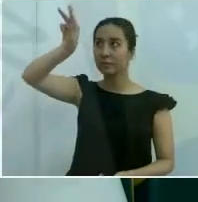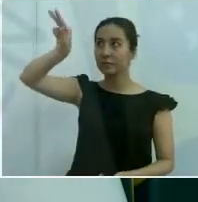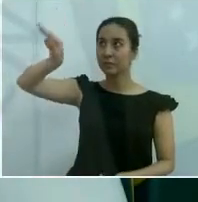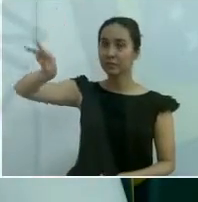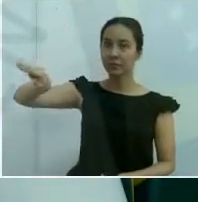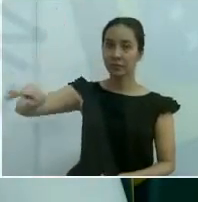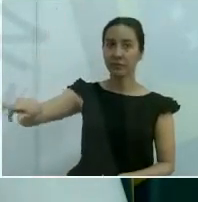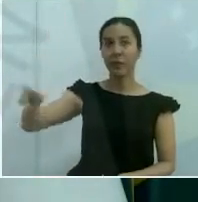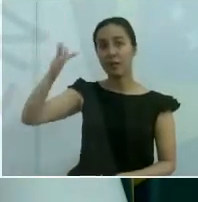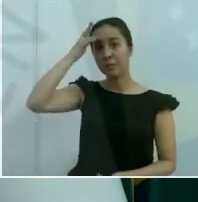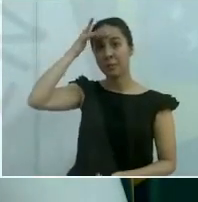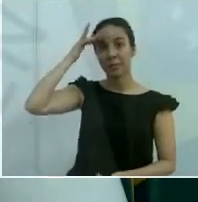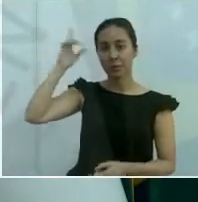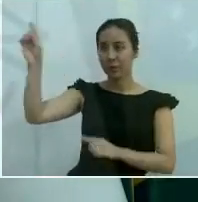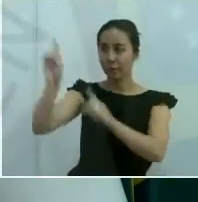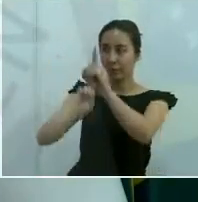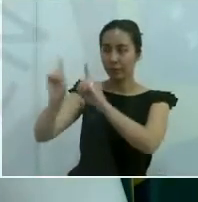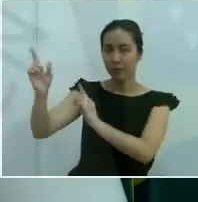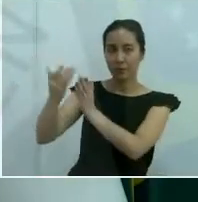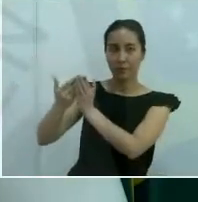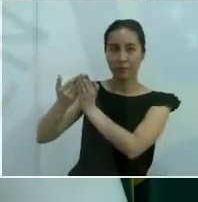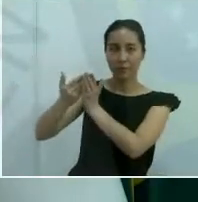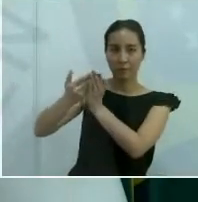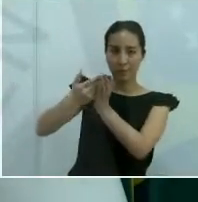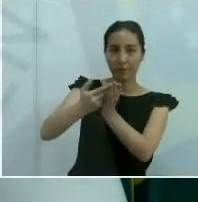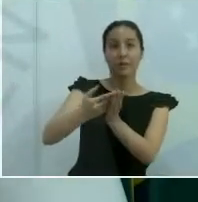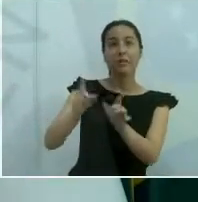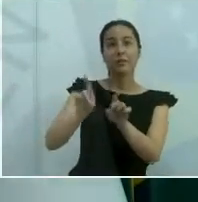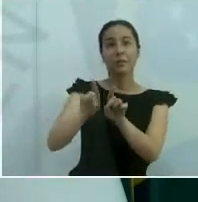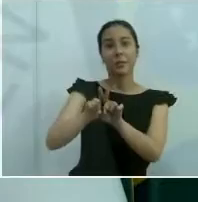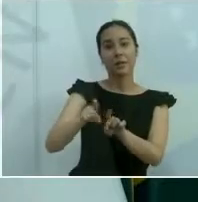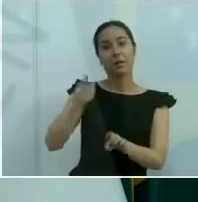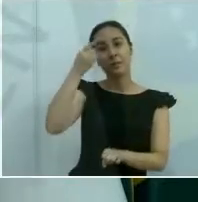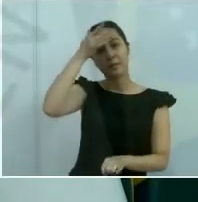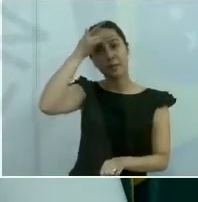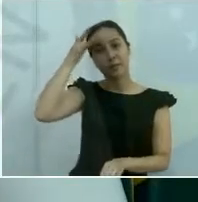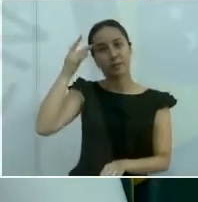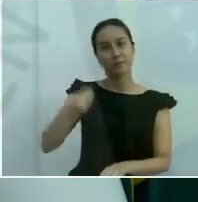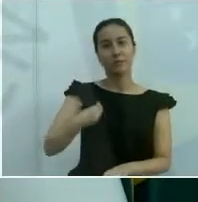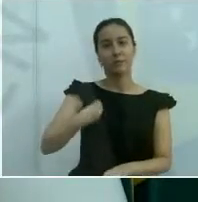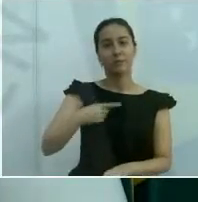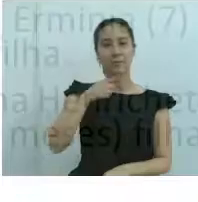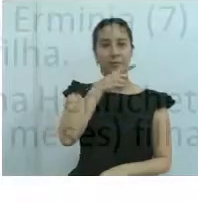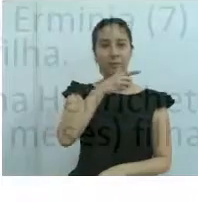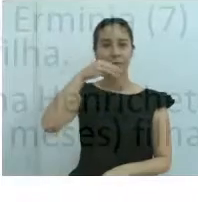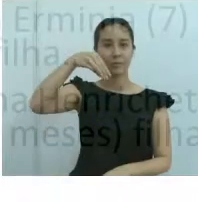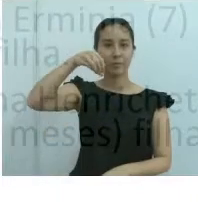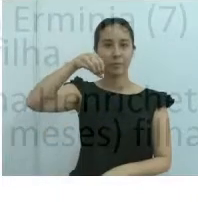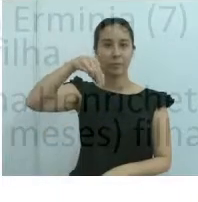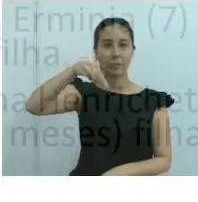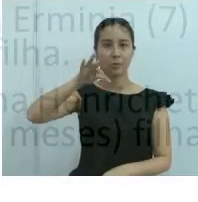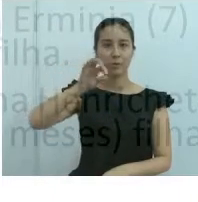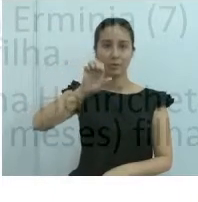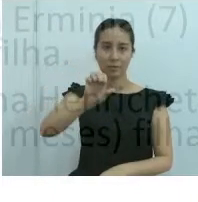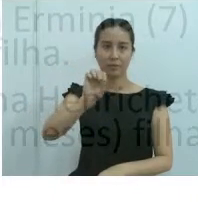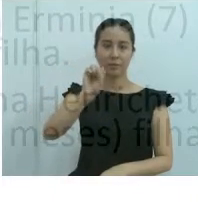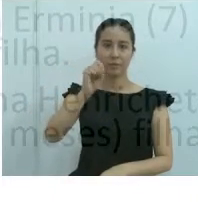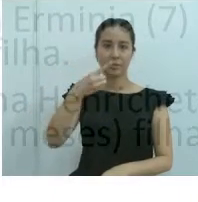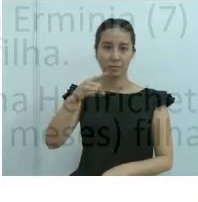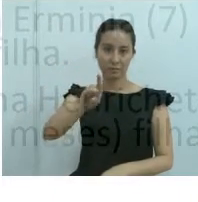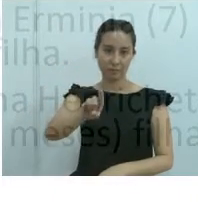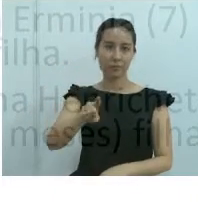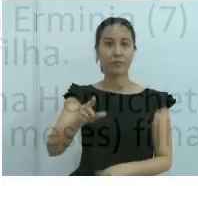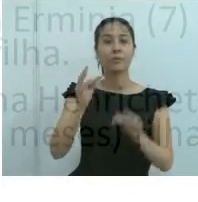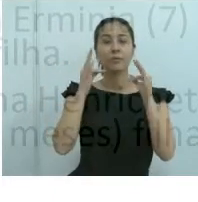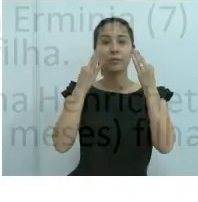aí tenha outras famílias de monte sião que inclusive tem representante aqui hoje que estavam nesse navio família grossi família